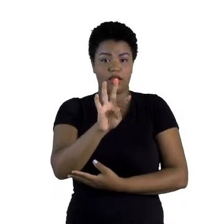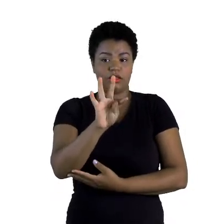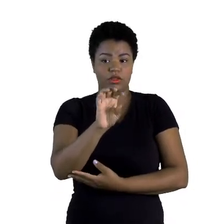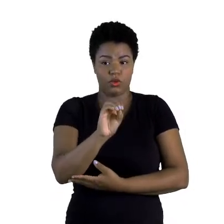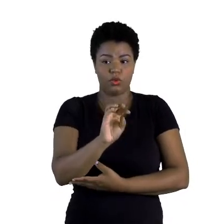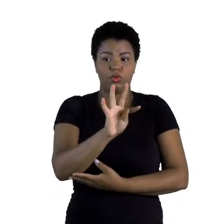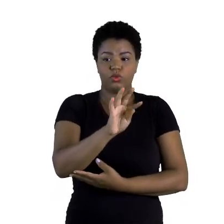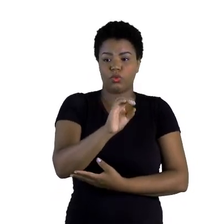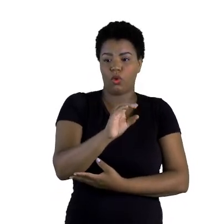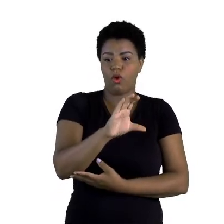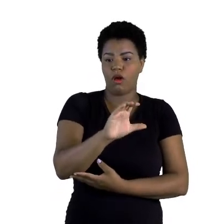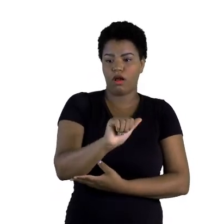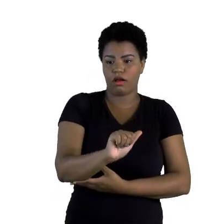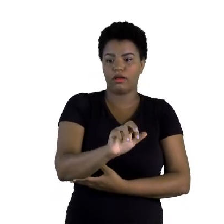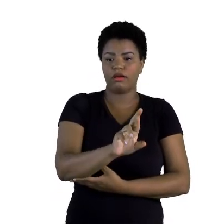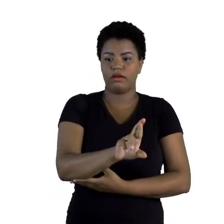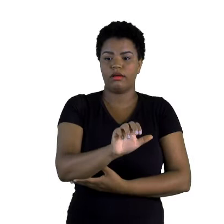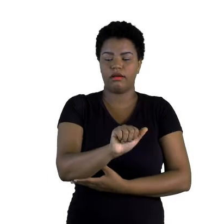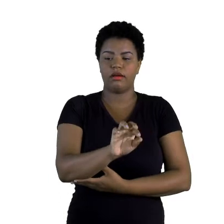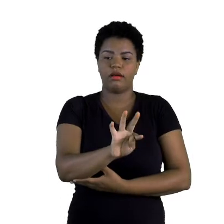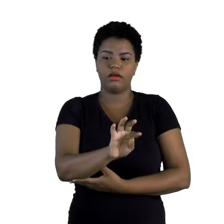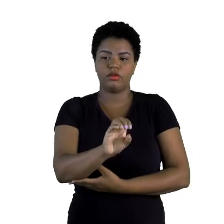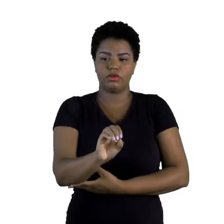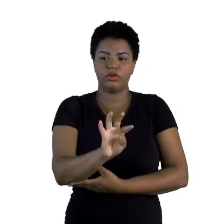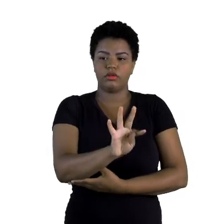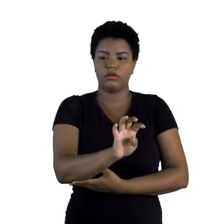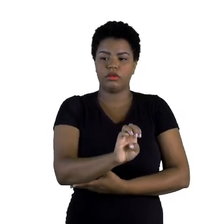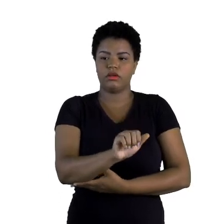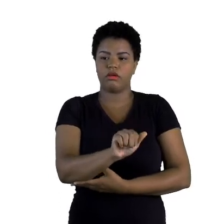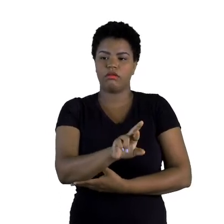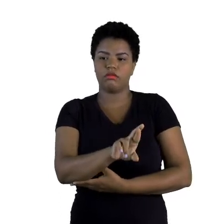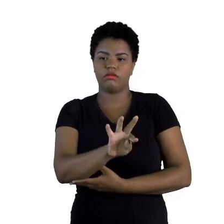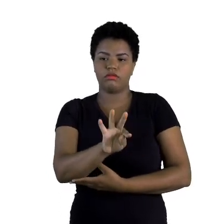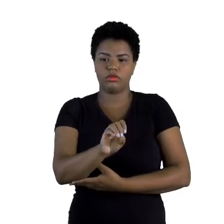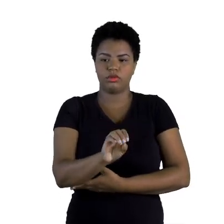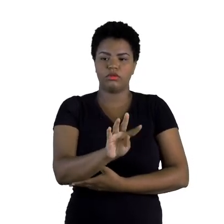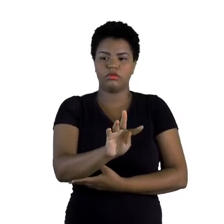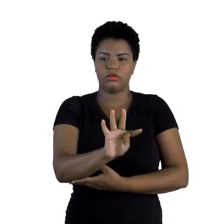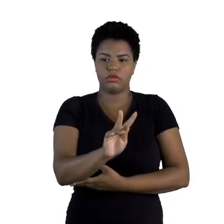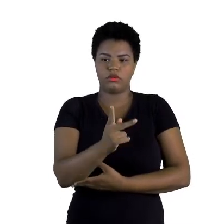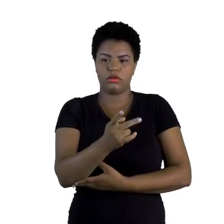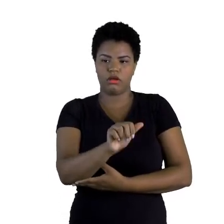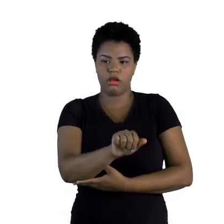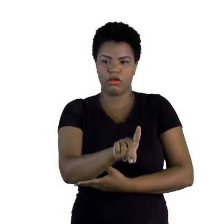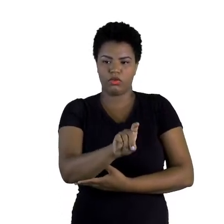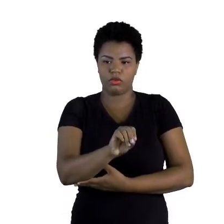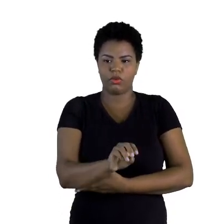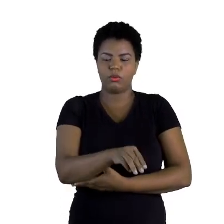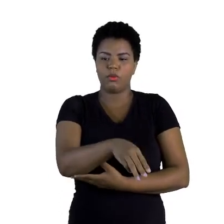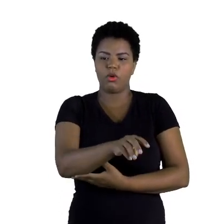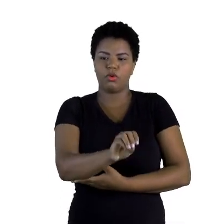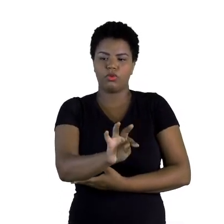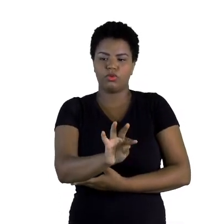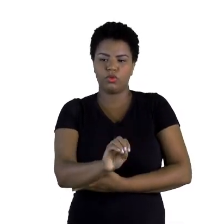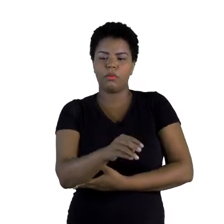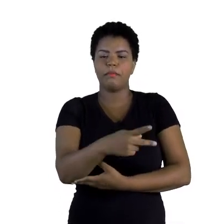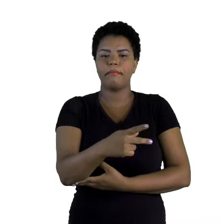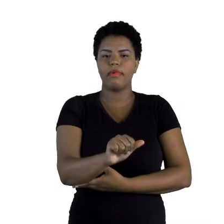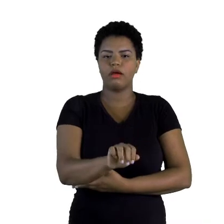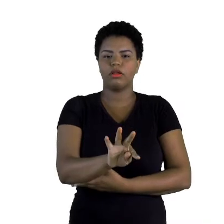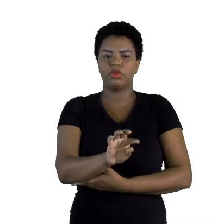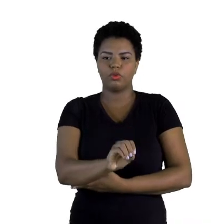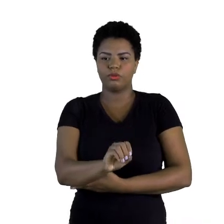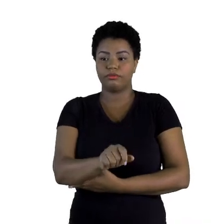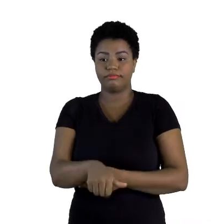toca, rato, teatro, telhado, moto e pato. Na